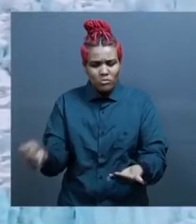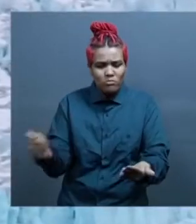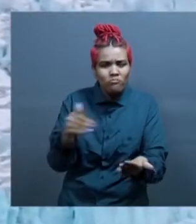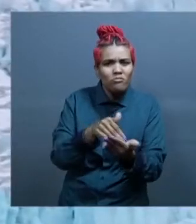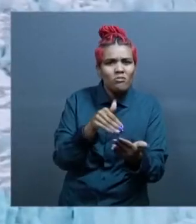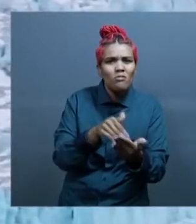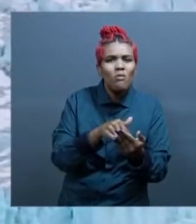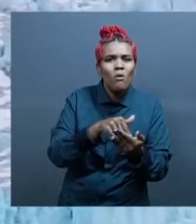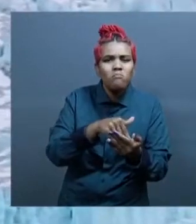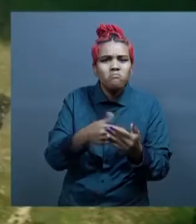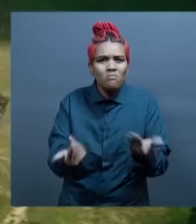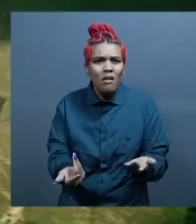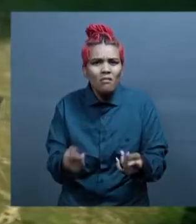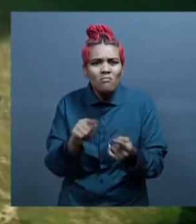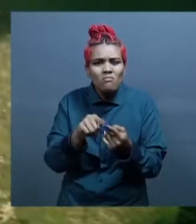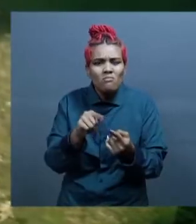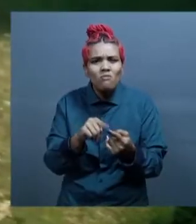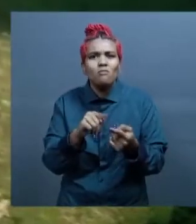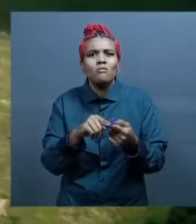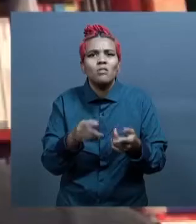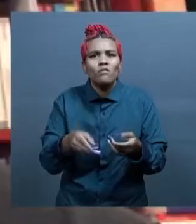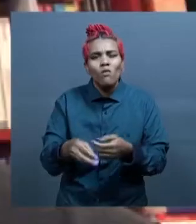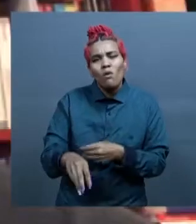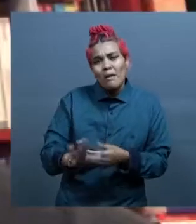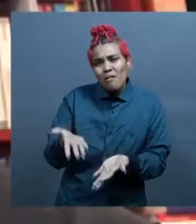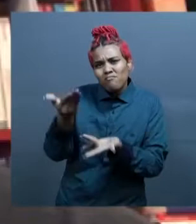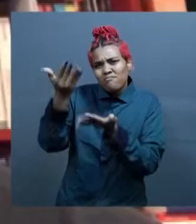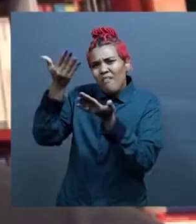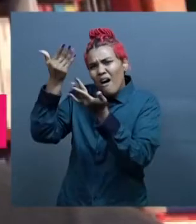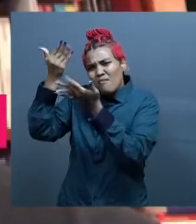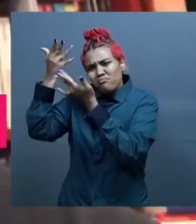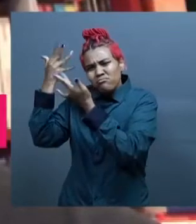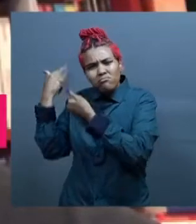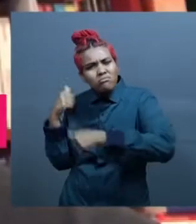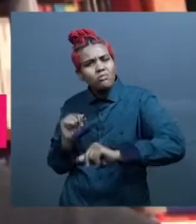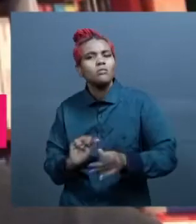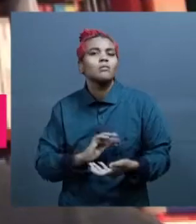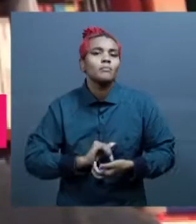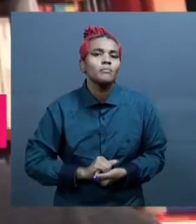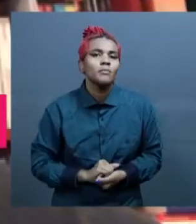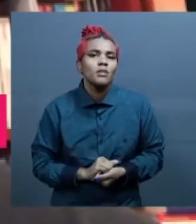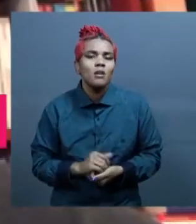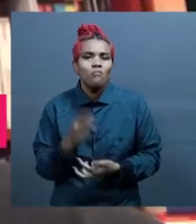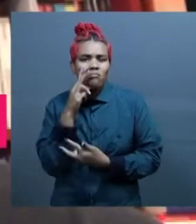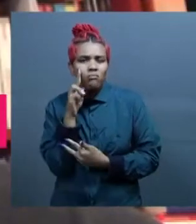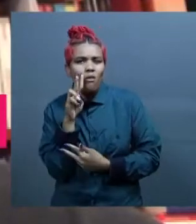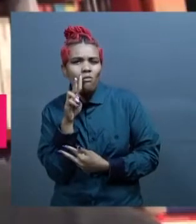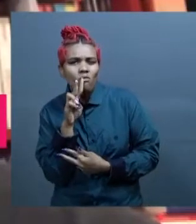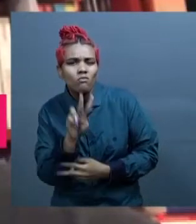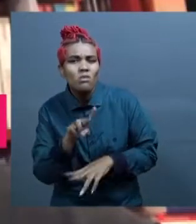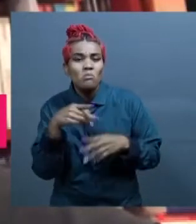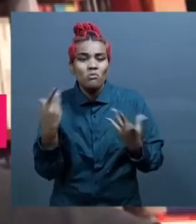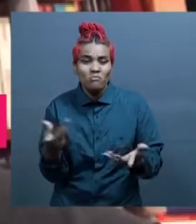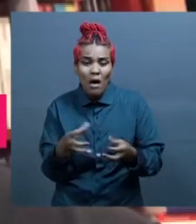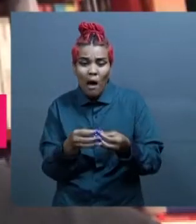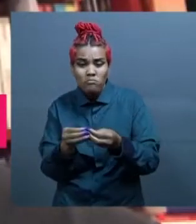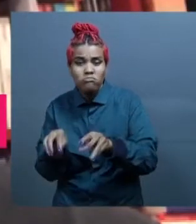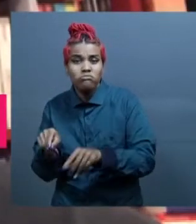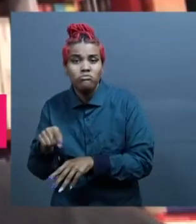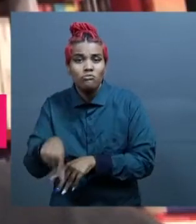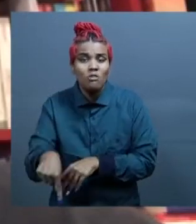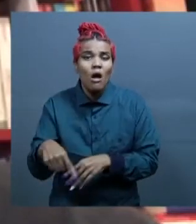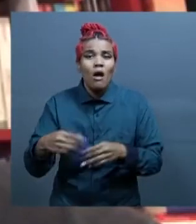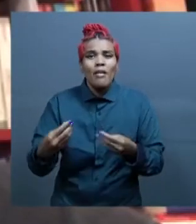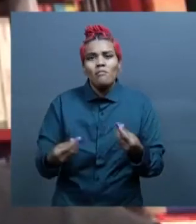entre 3 e 5 milhões de anos atrás a gente viu eventos climáticos extremos devastadores como a